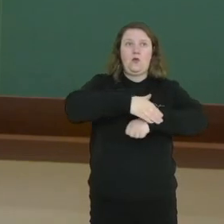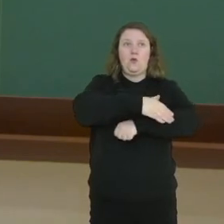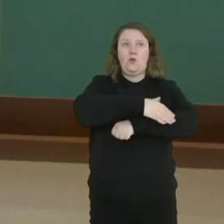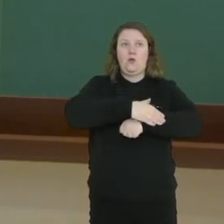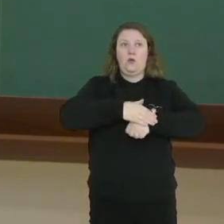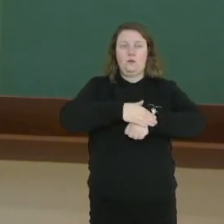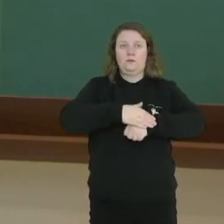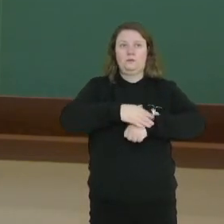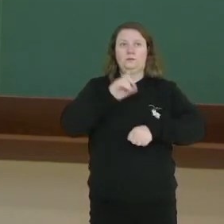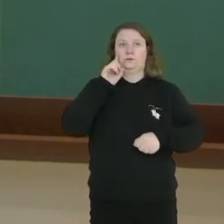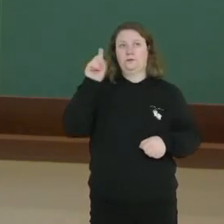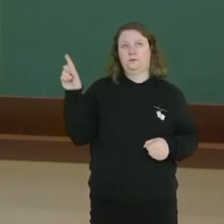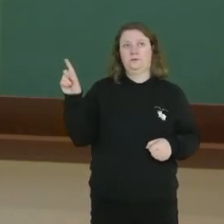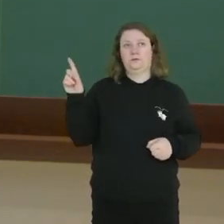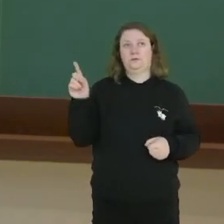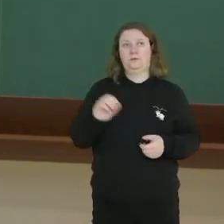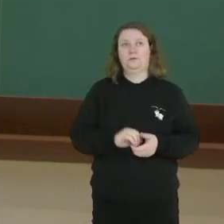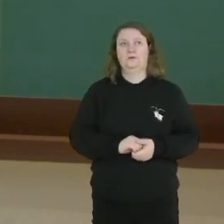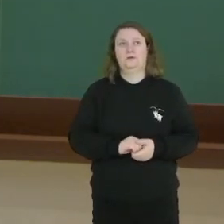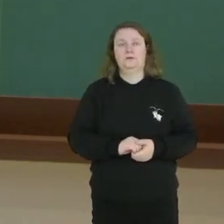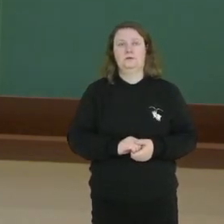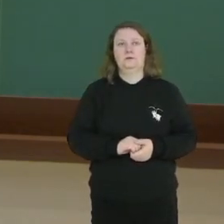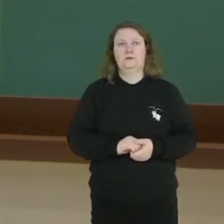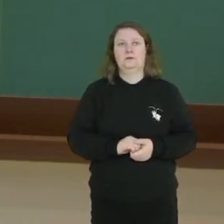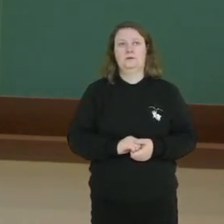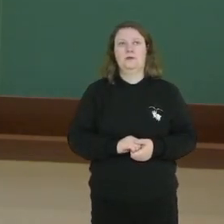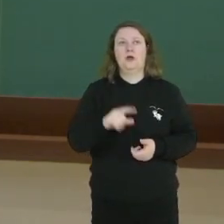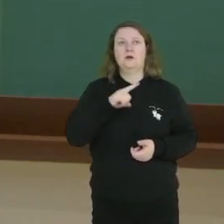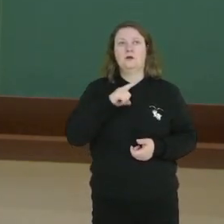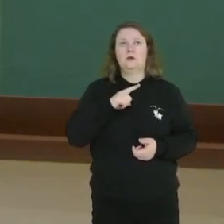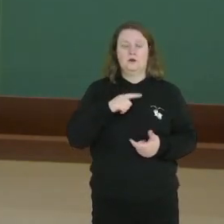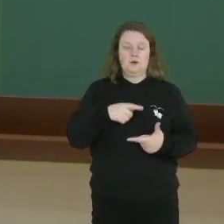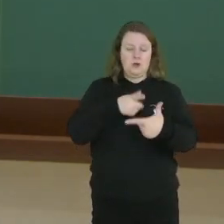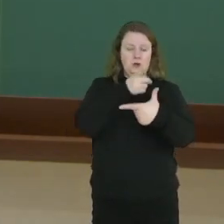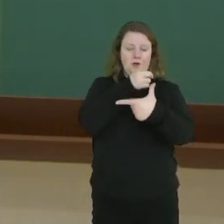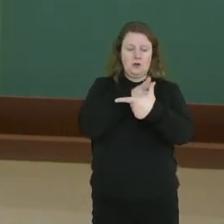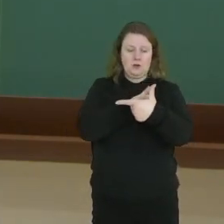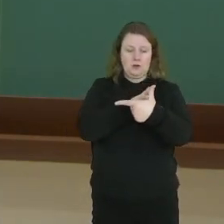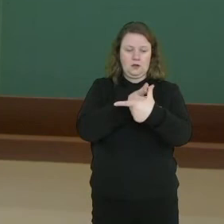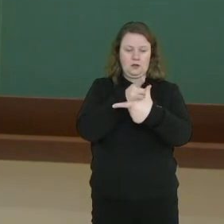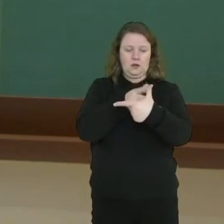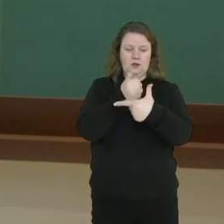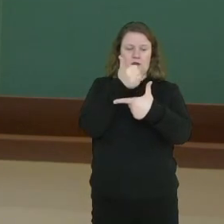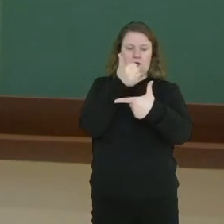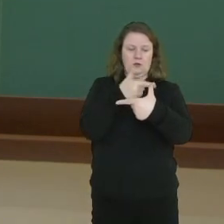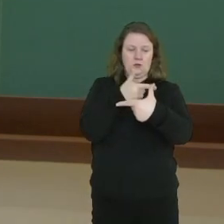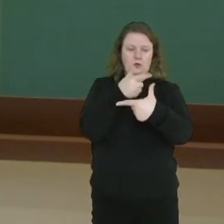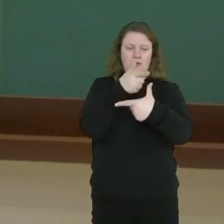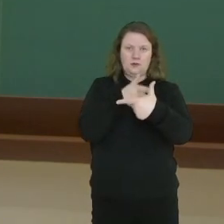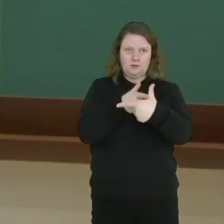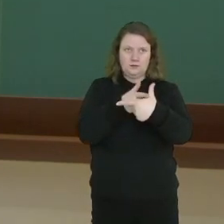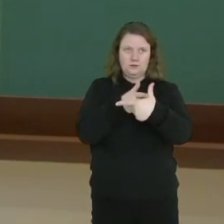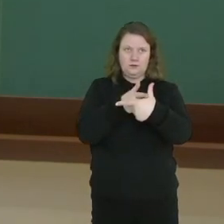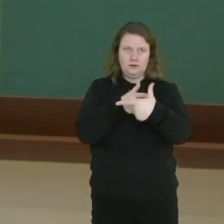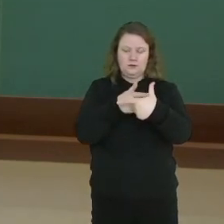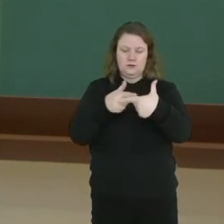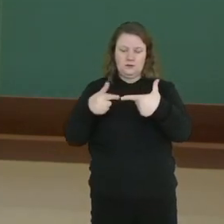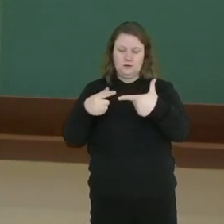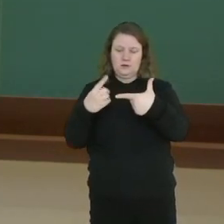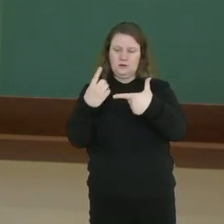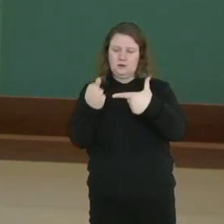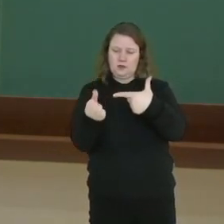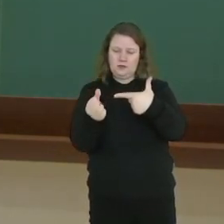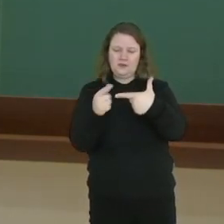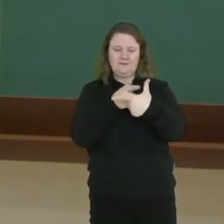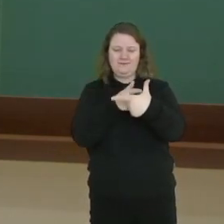Ou seja, aqui e aqui, ok? Então, 12 é aqui esse menor e 16